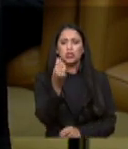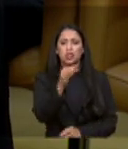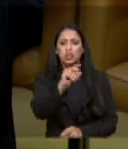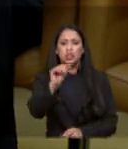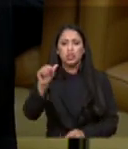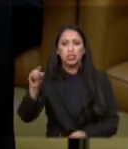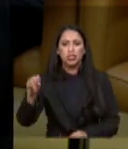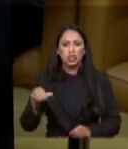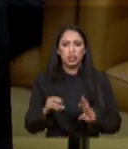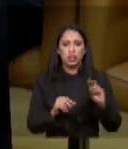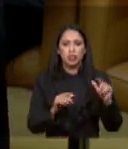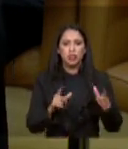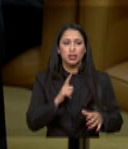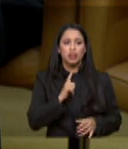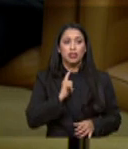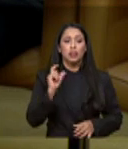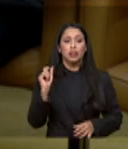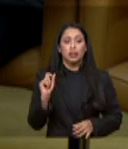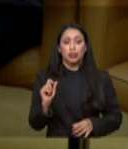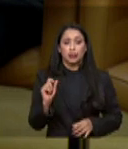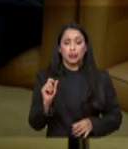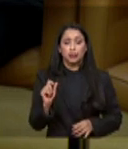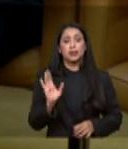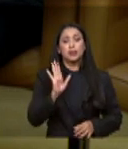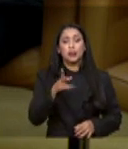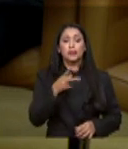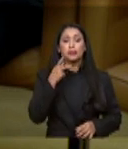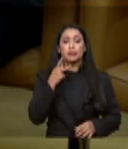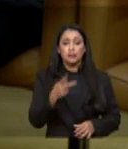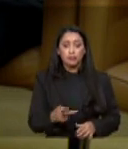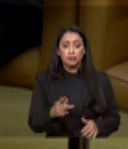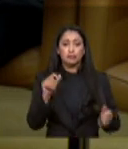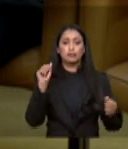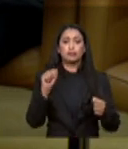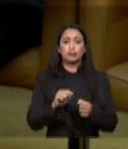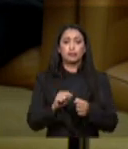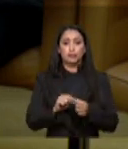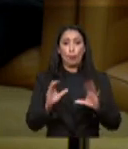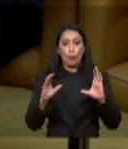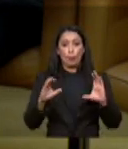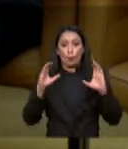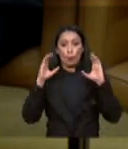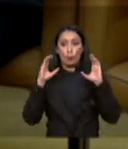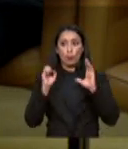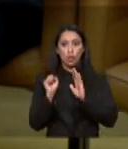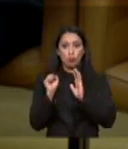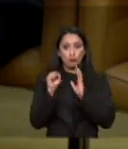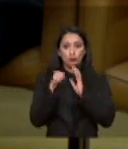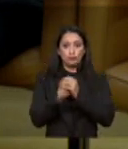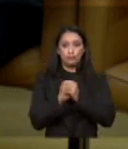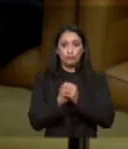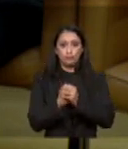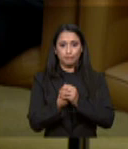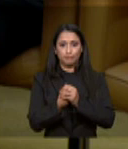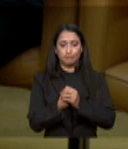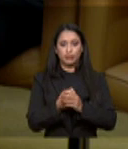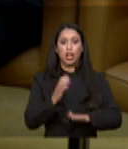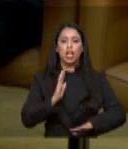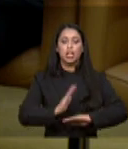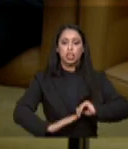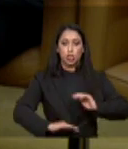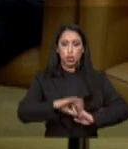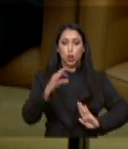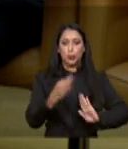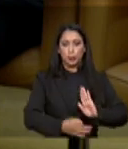destruir. Como eu disse, agiu-se para omitir-se, para esconder-se das